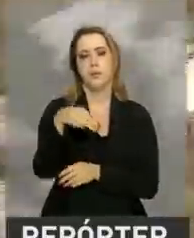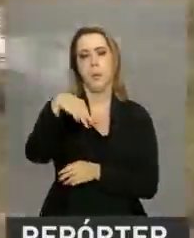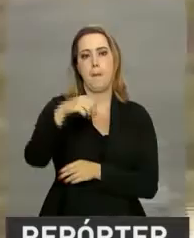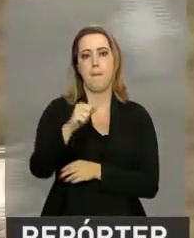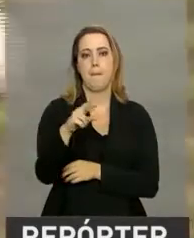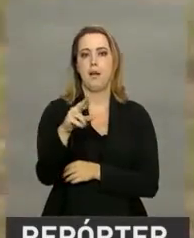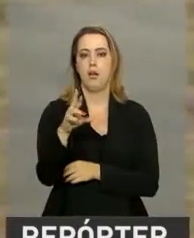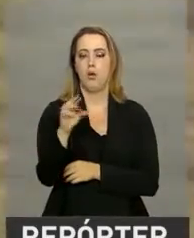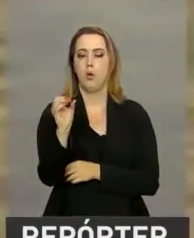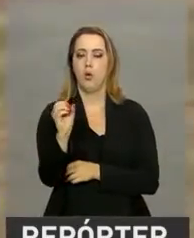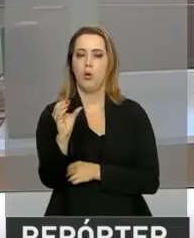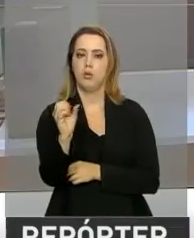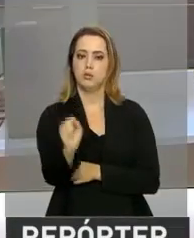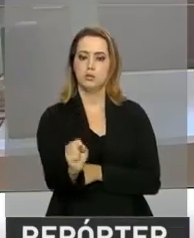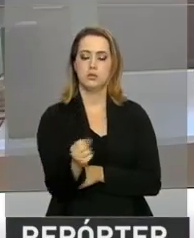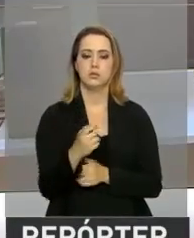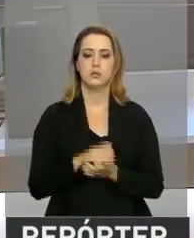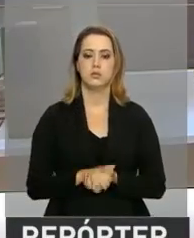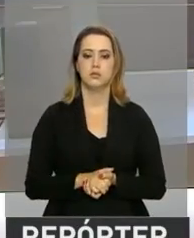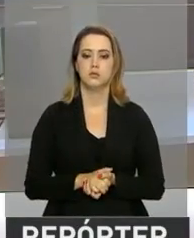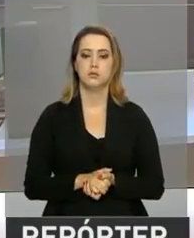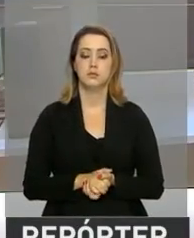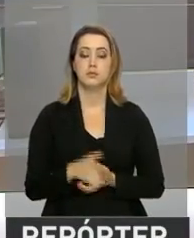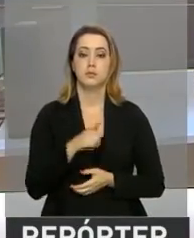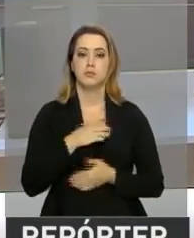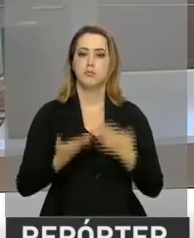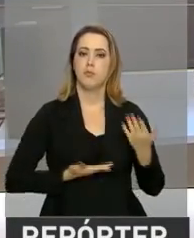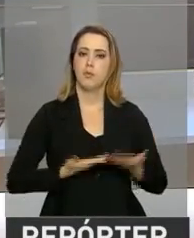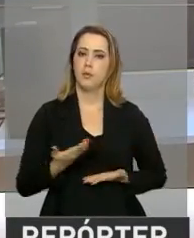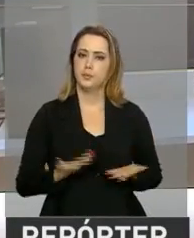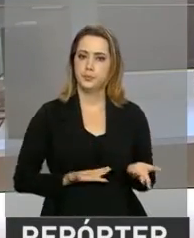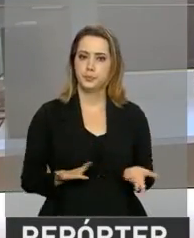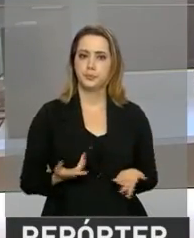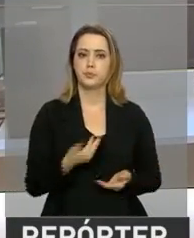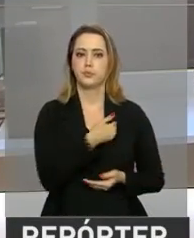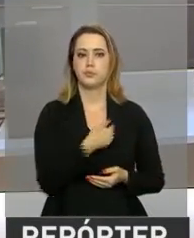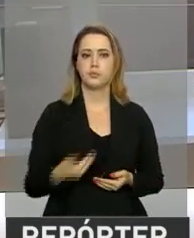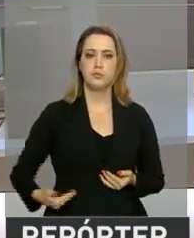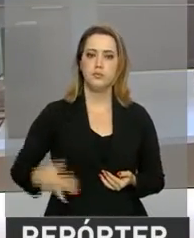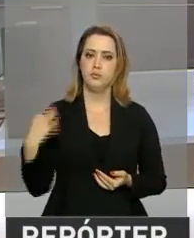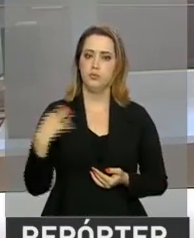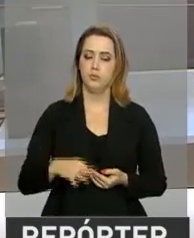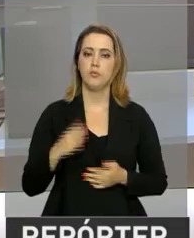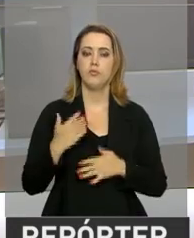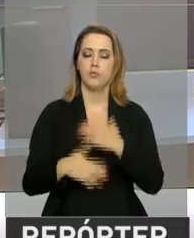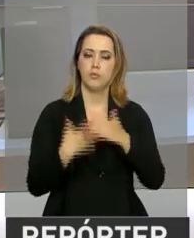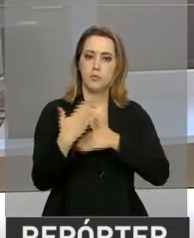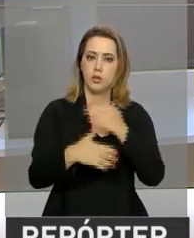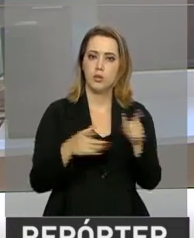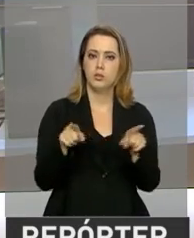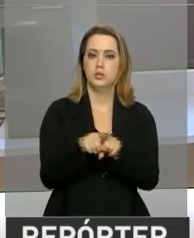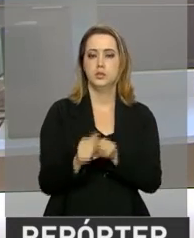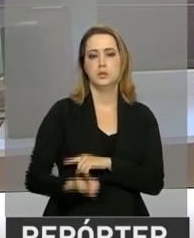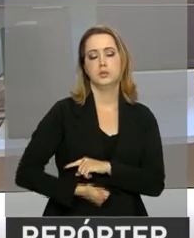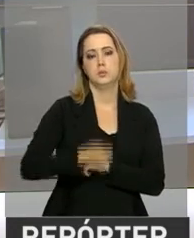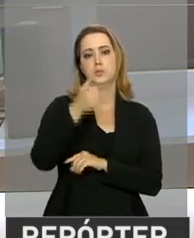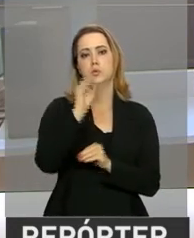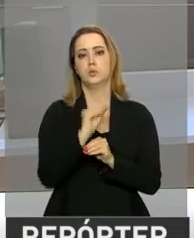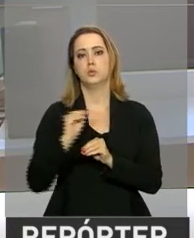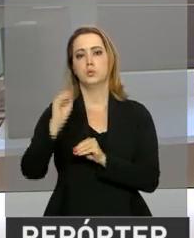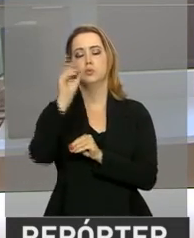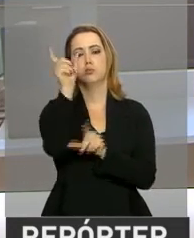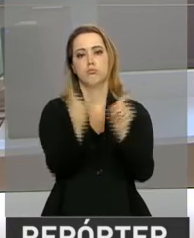marrocos de serviços públicos de qualidade é um desafio permanente e para melhorar o atendimento ao cidadão